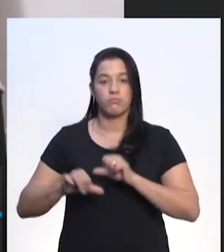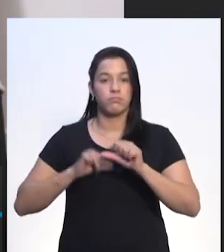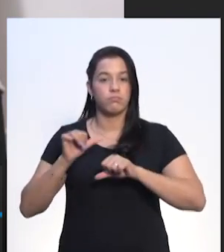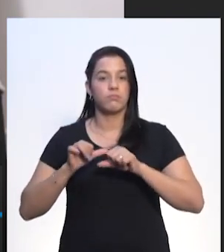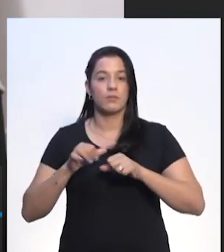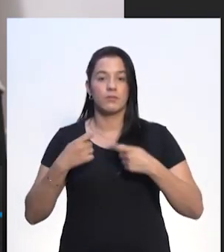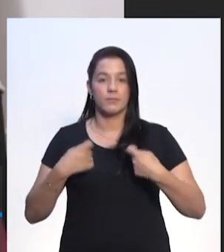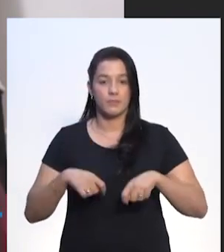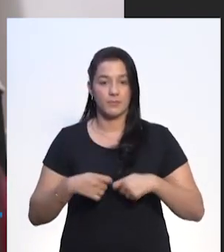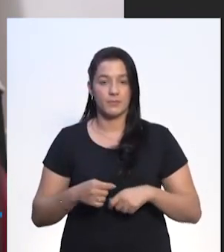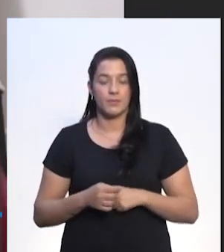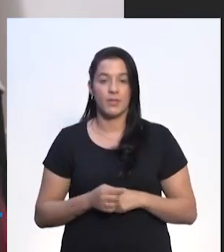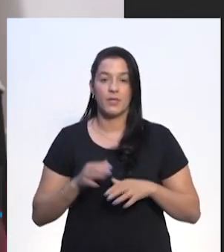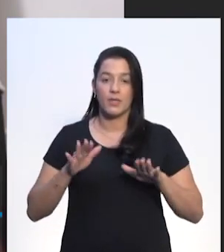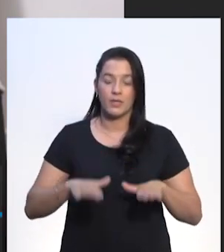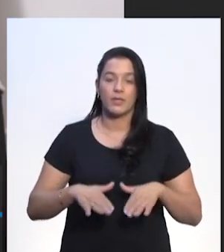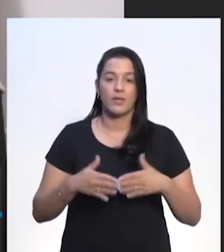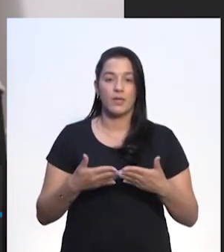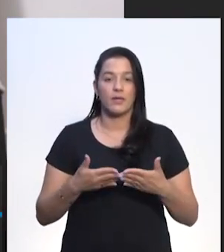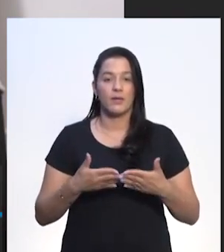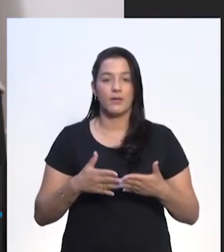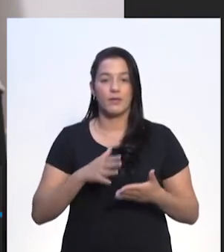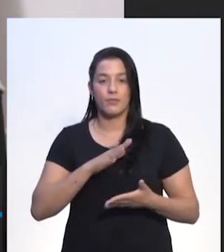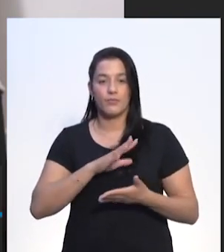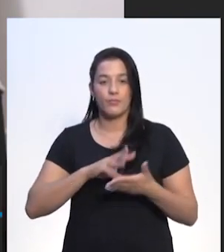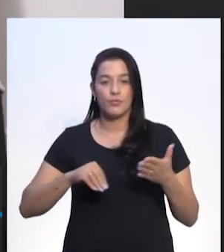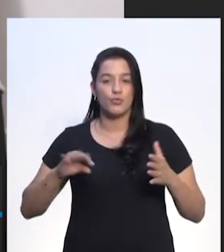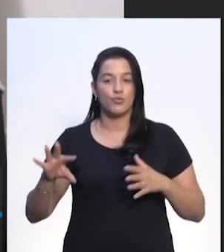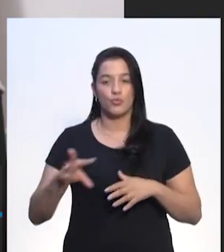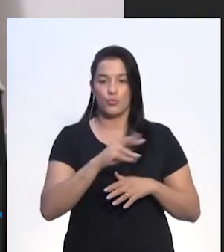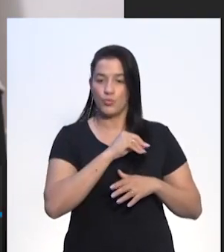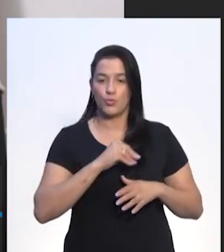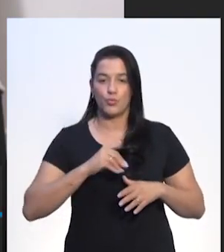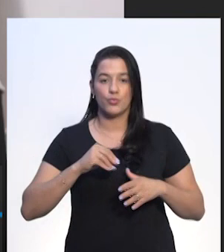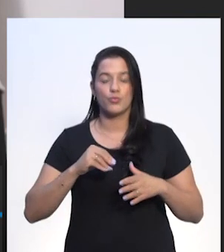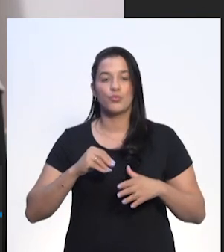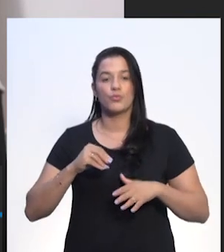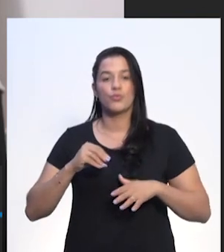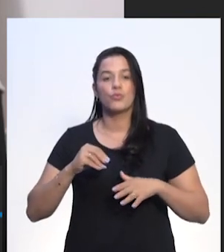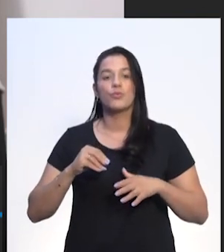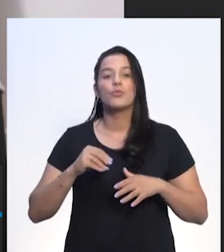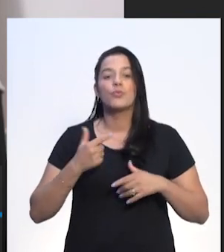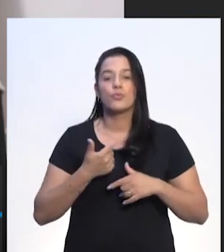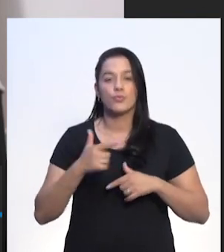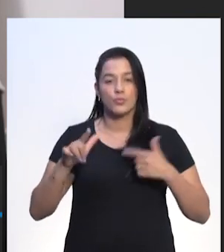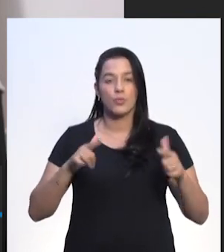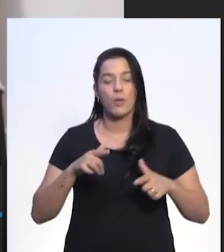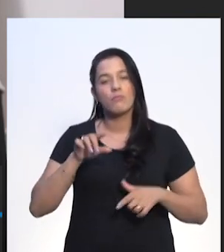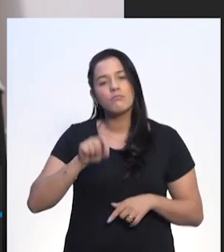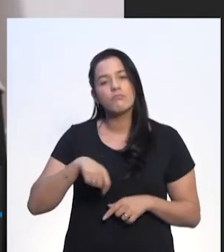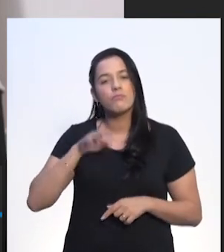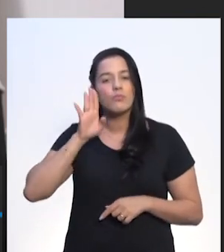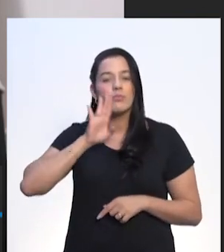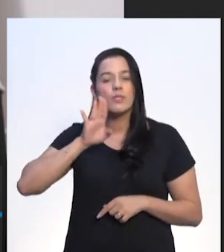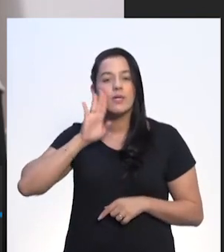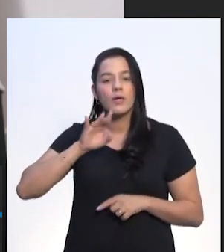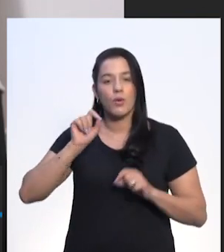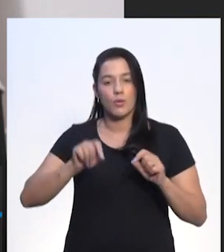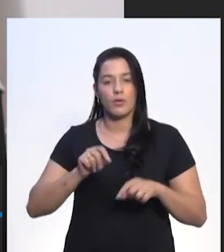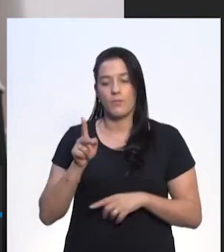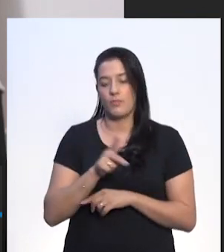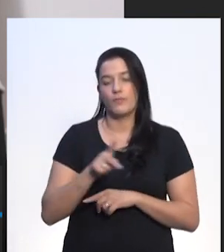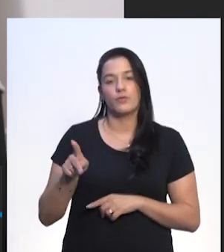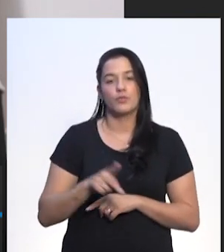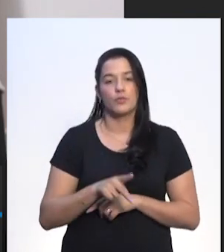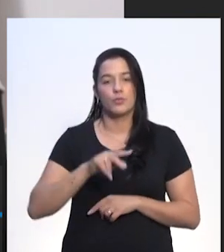ser informais, justamente para fugir de todos esses aspectos da legislação. Uma coisa legal é que o professor José